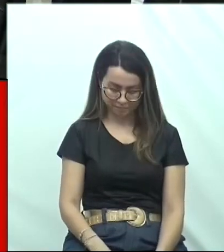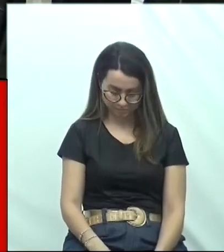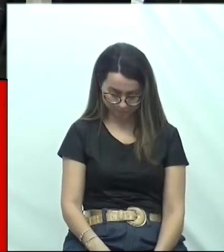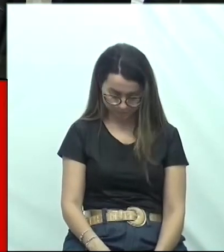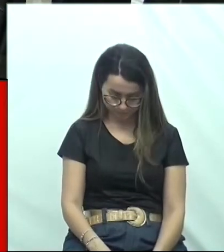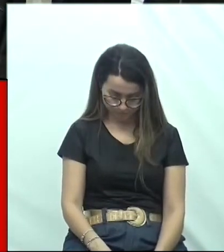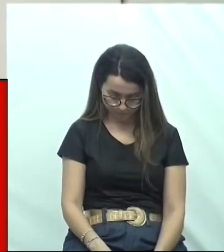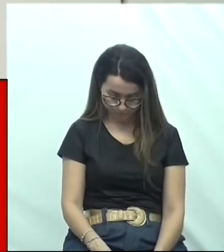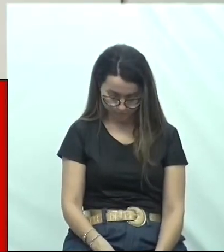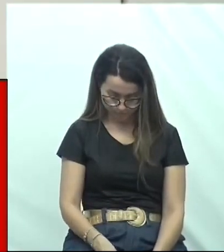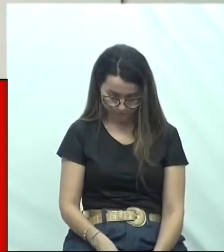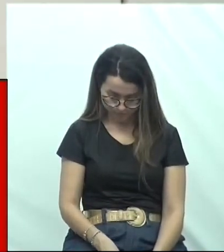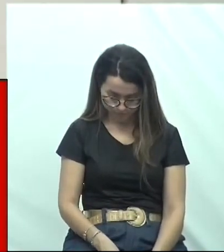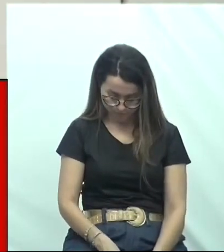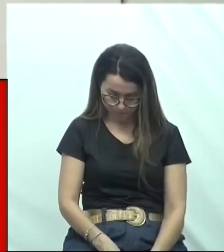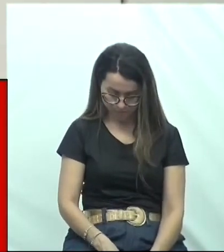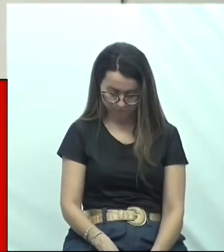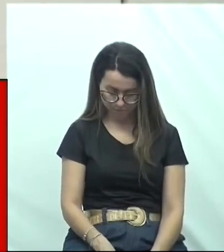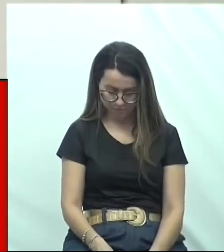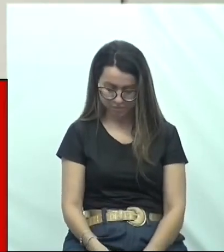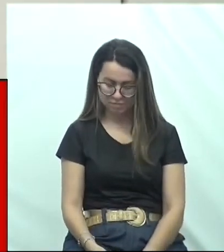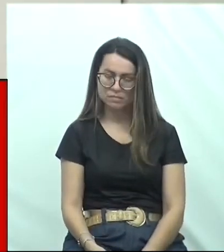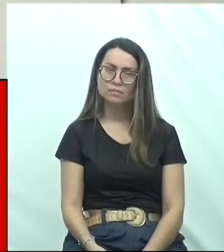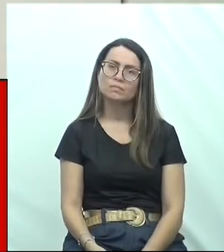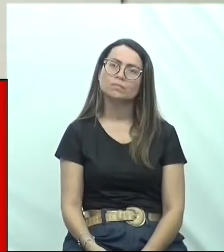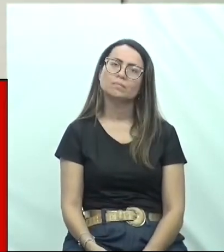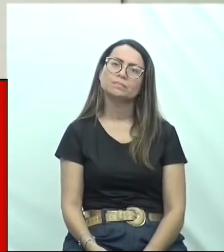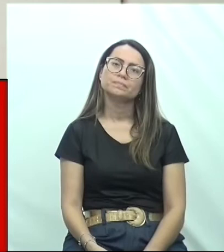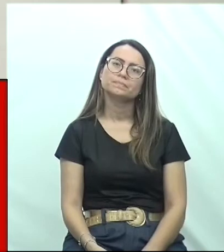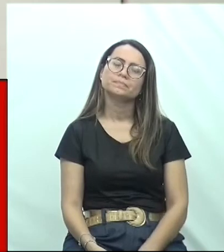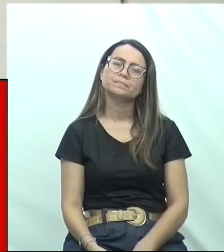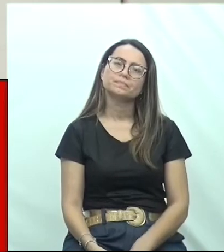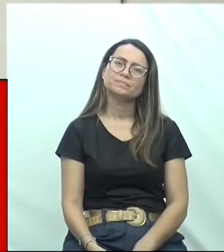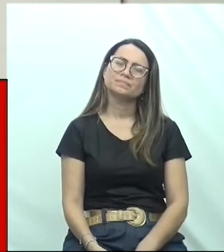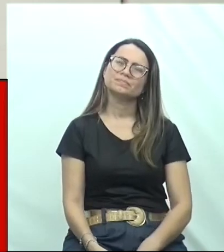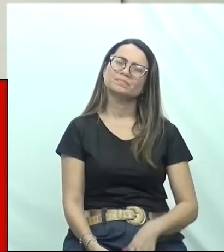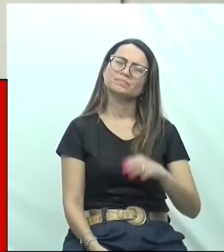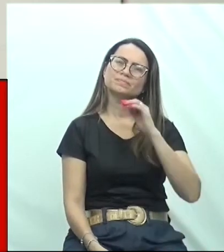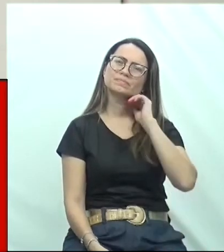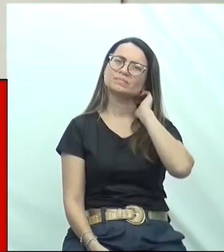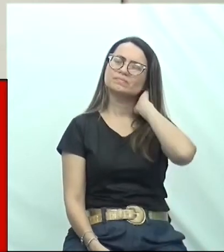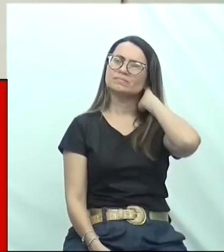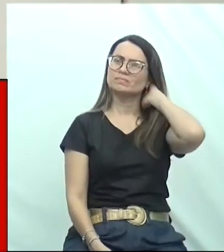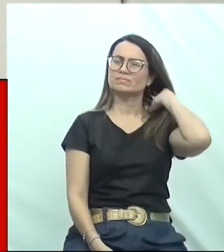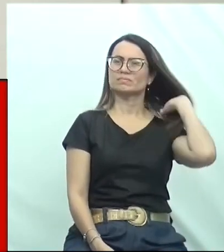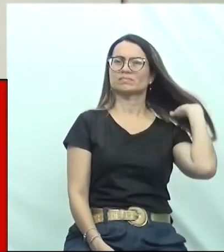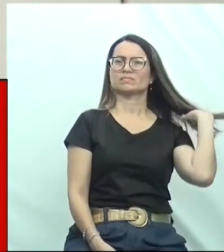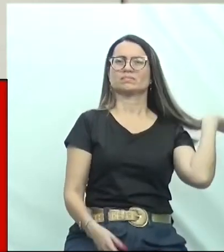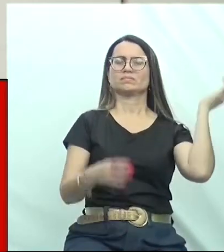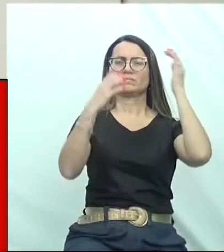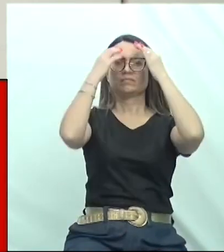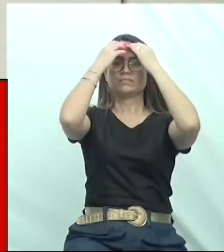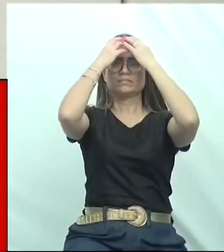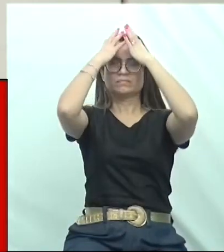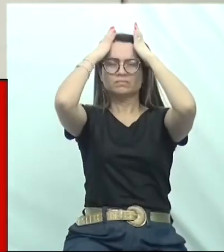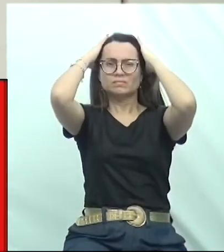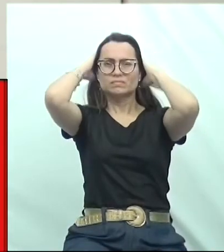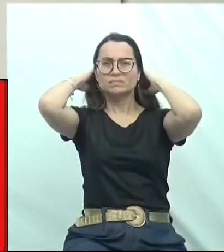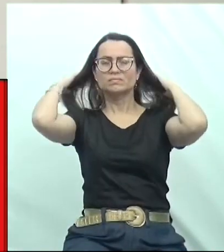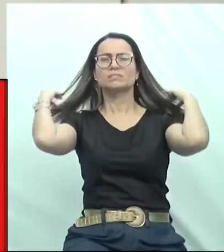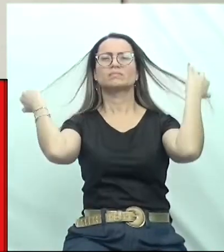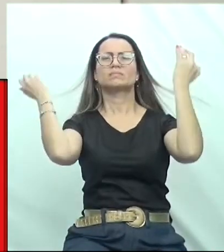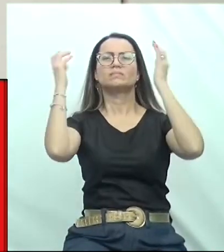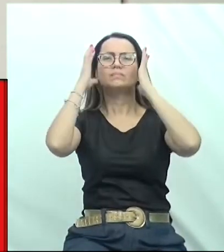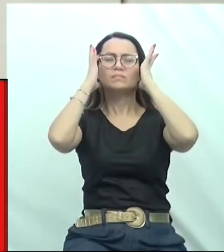Senhora presidente, a minha questão de ordem é para falar sobre a indicação 672, a qual é João Olímpio Braz, amor